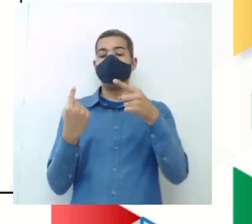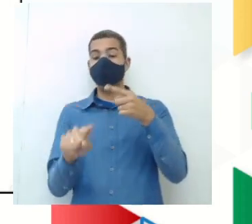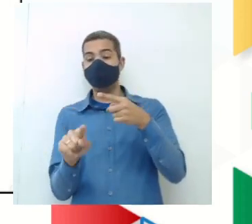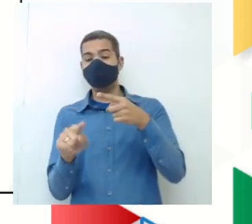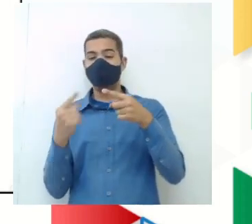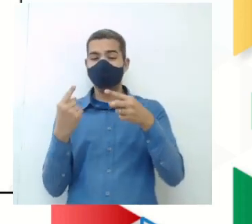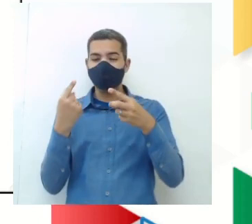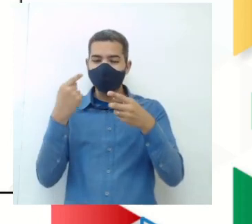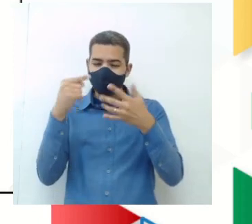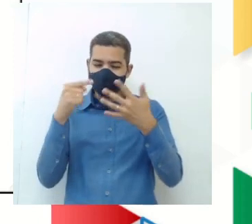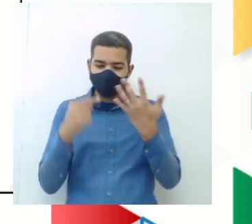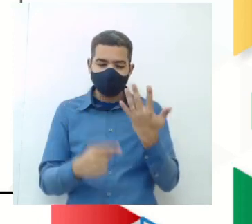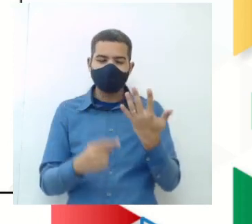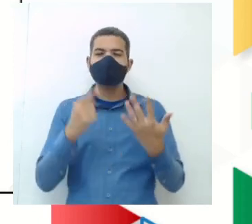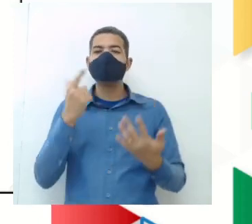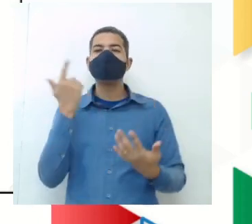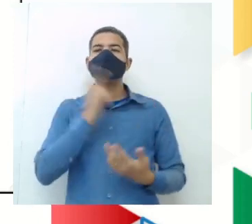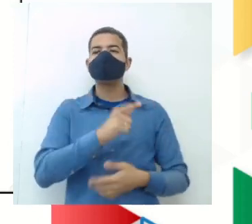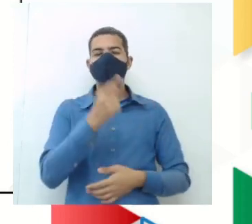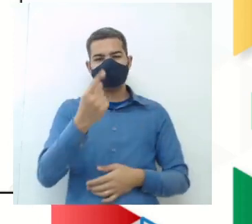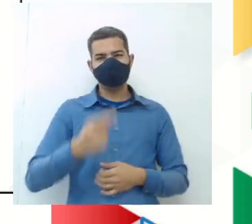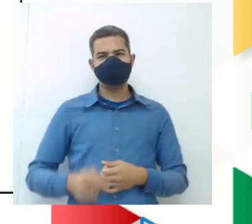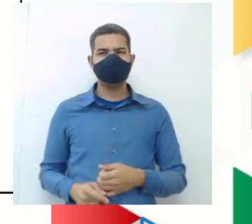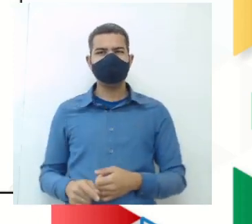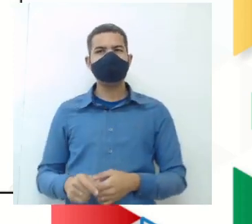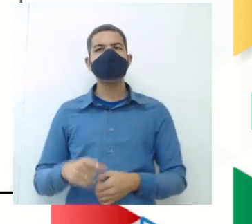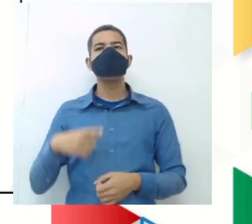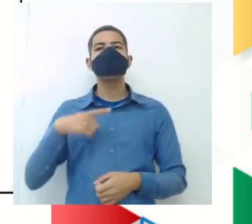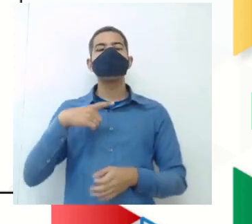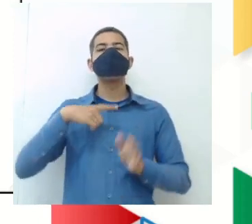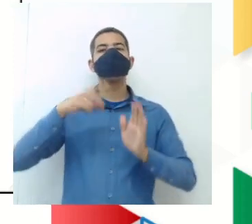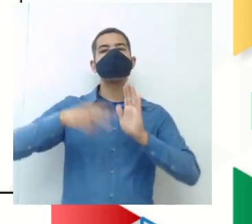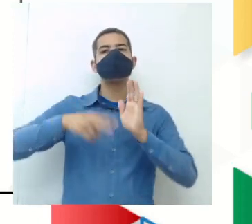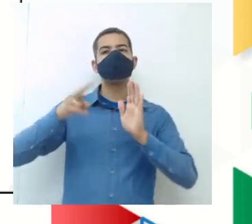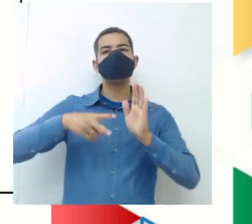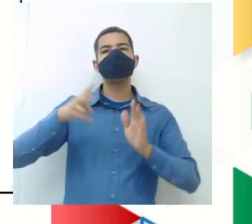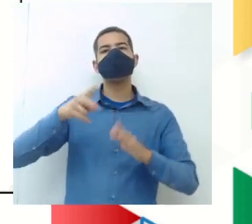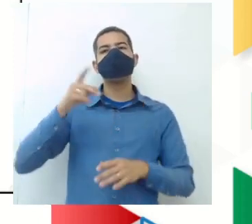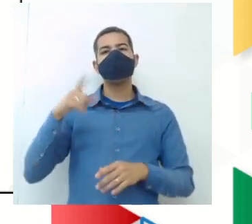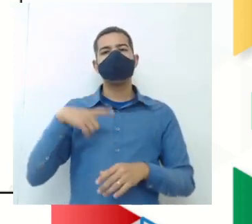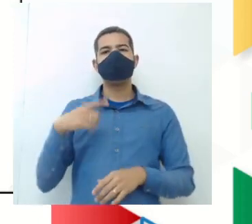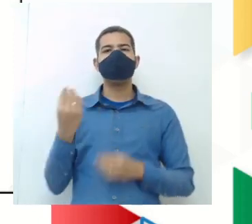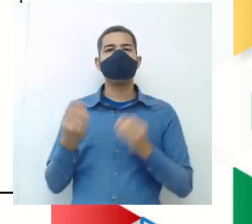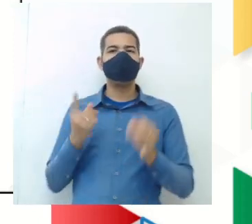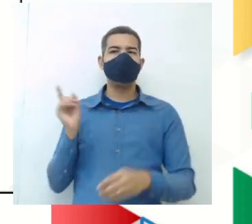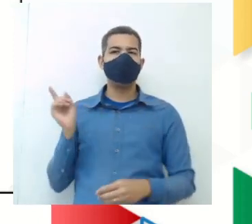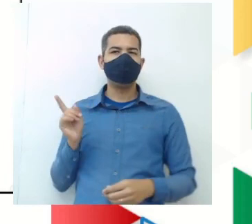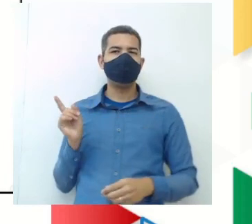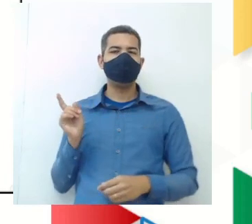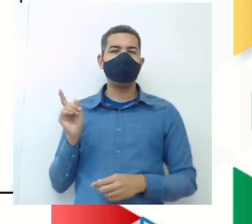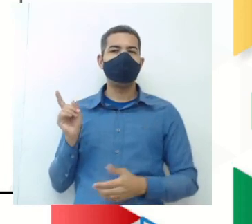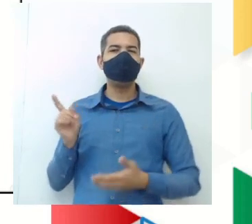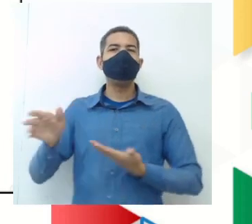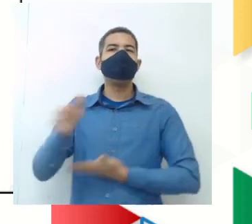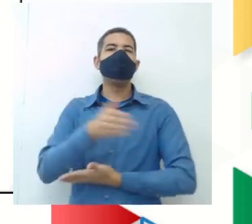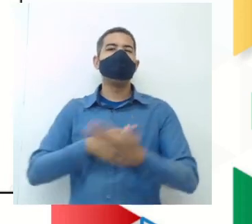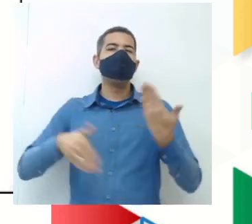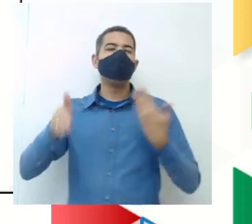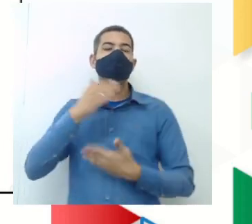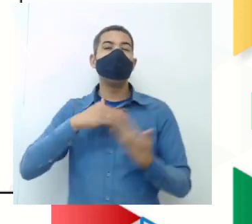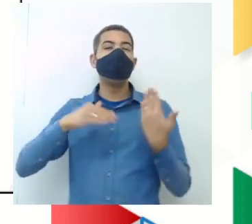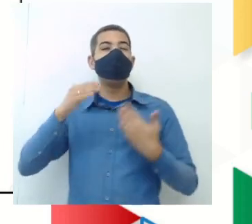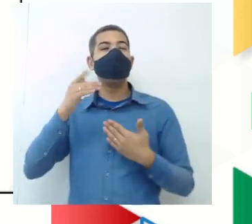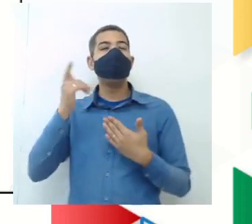leitura dessa fração. Então, em probabilidade, a gente lê a fração dessa forma. Preste atenção. Está relacionado a